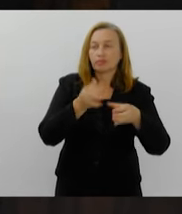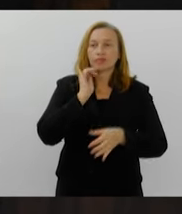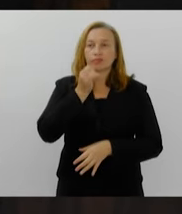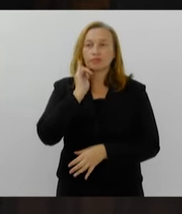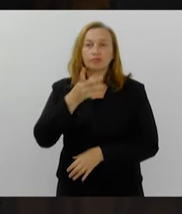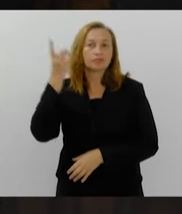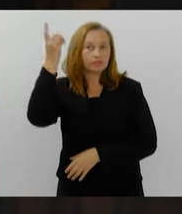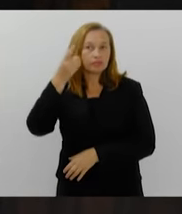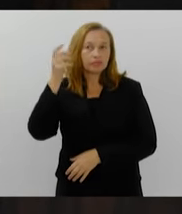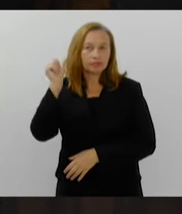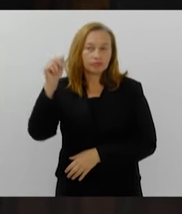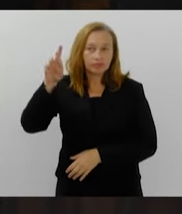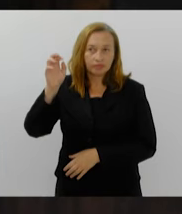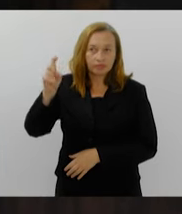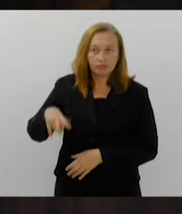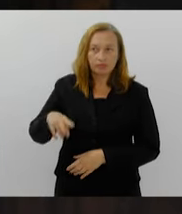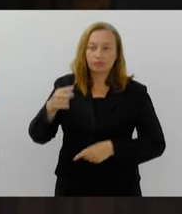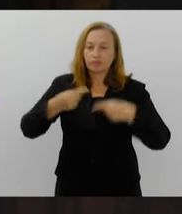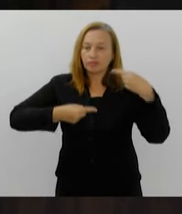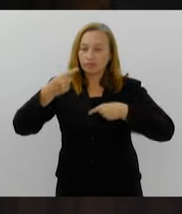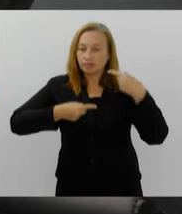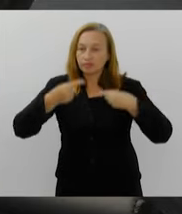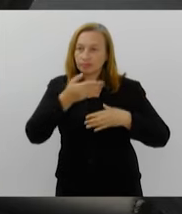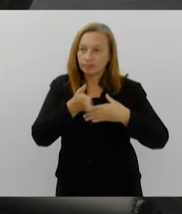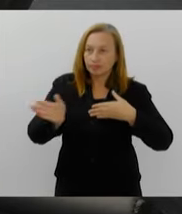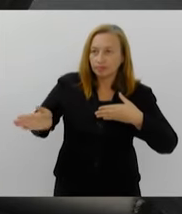André Correia. Em discussão.